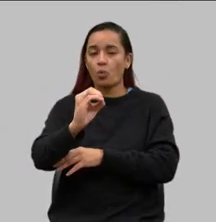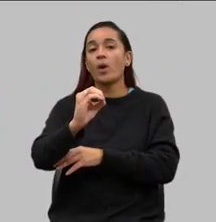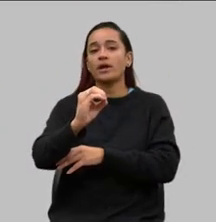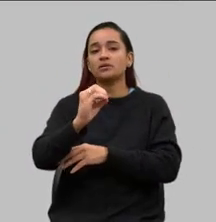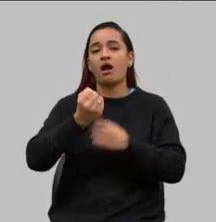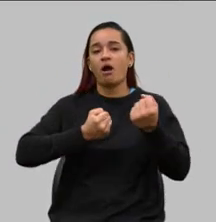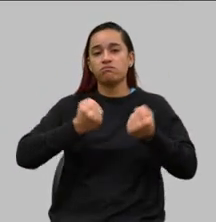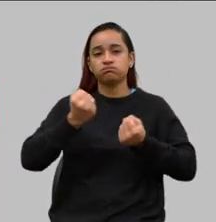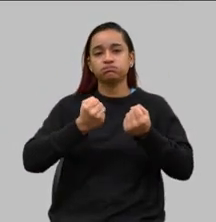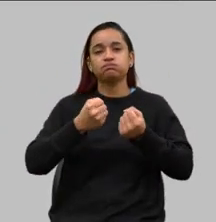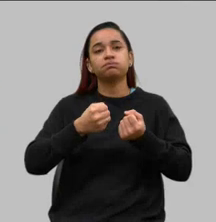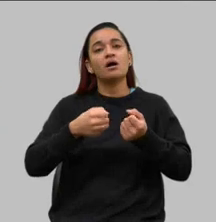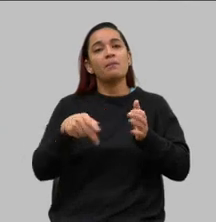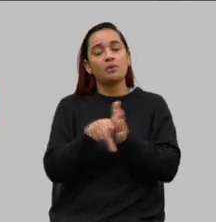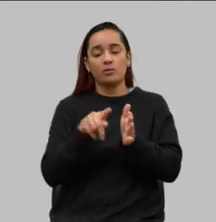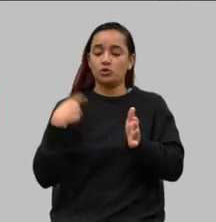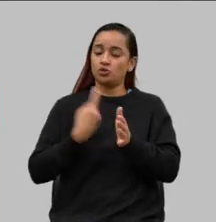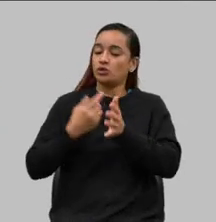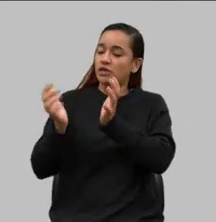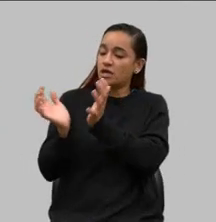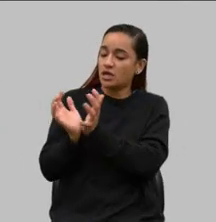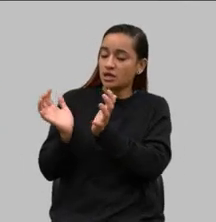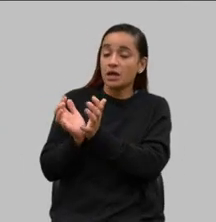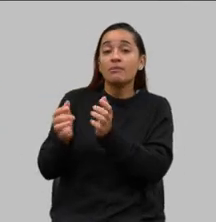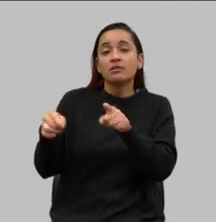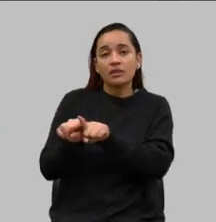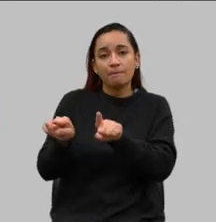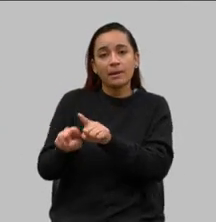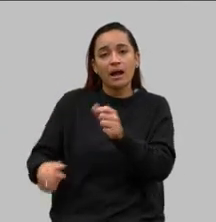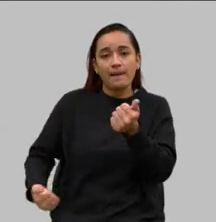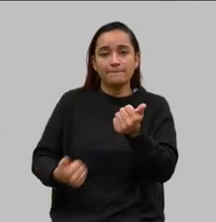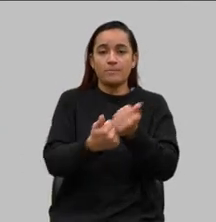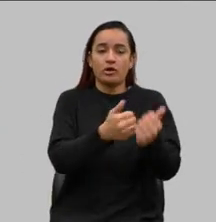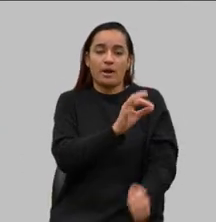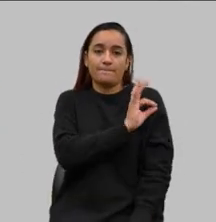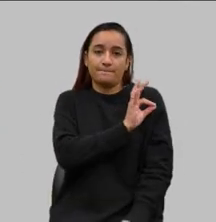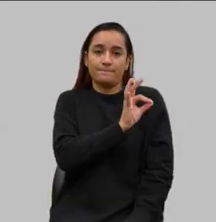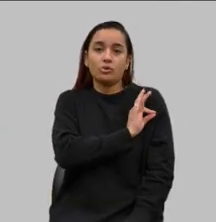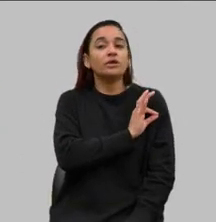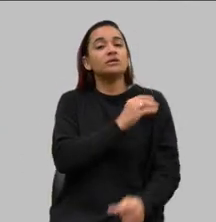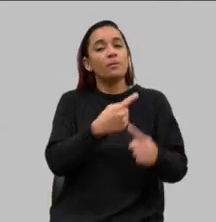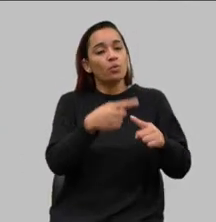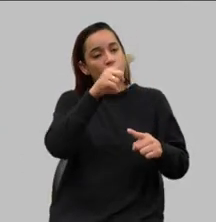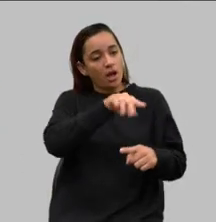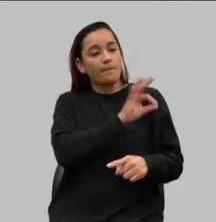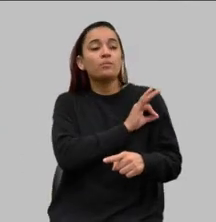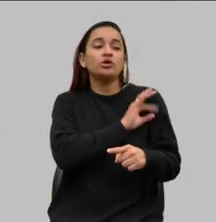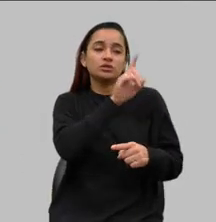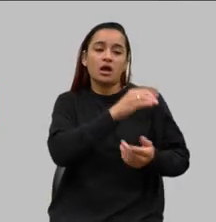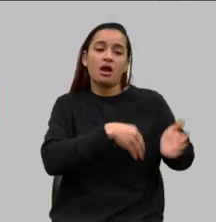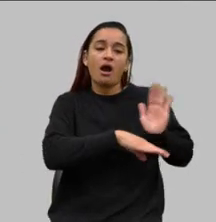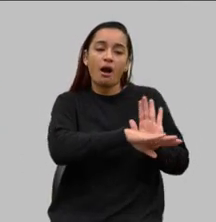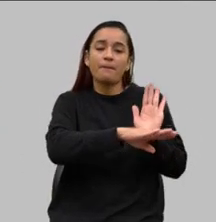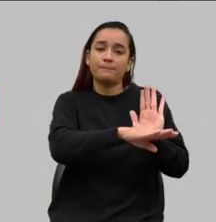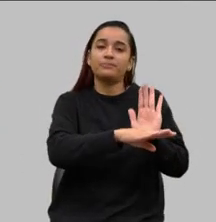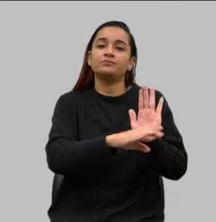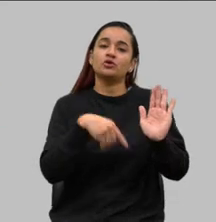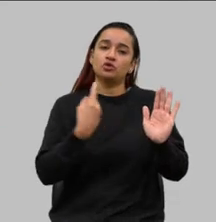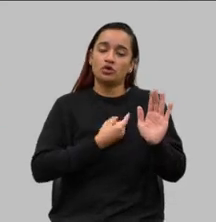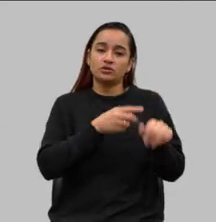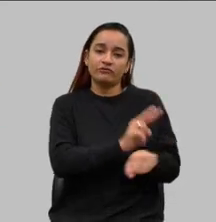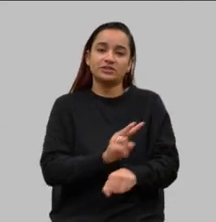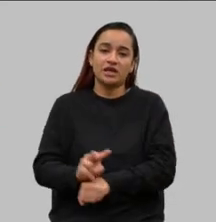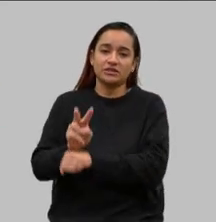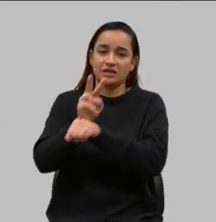mas também apoiando na estruturação da polícia Como eu disse é o nosso braço operacional na fiscalização estamos com